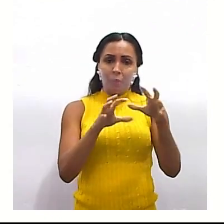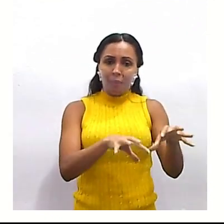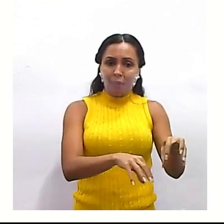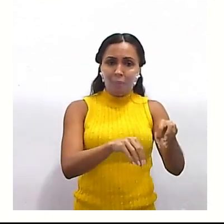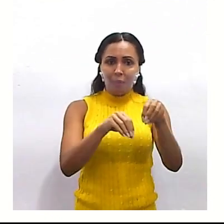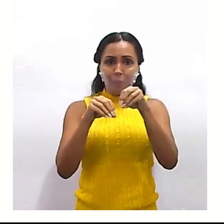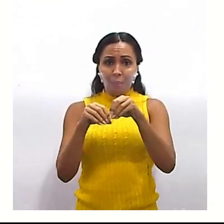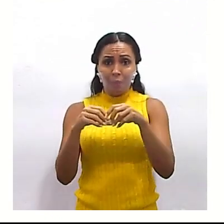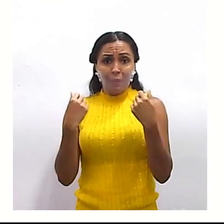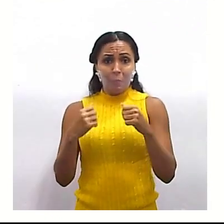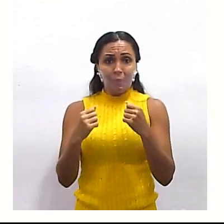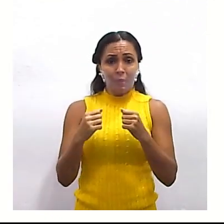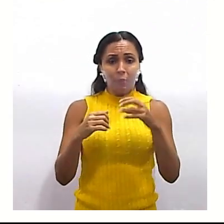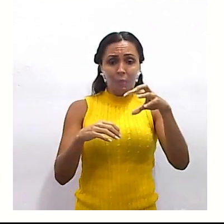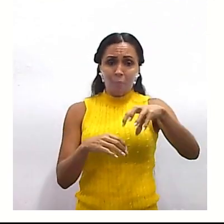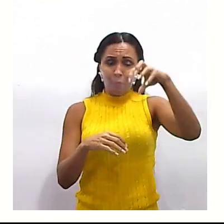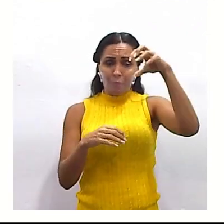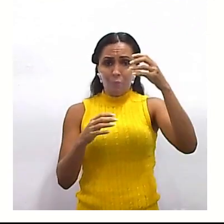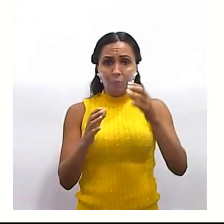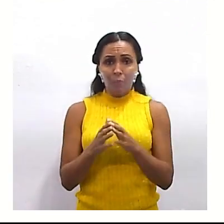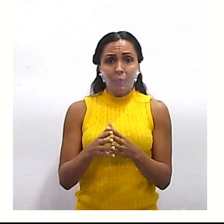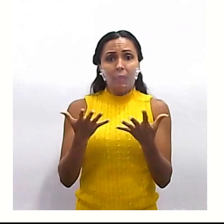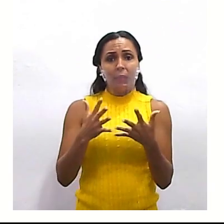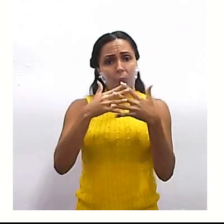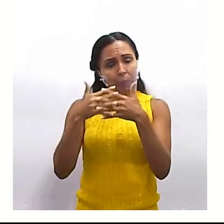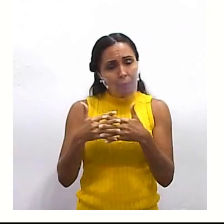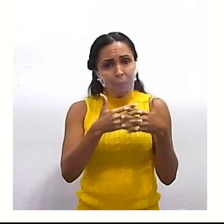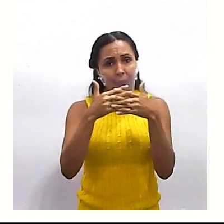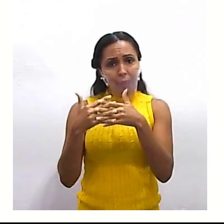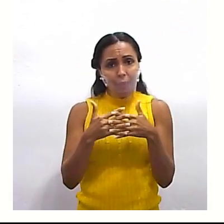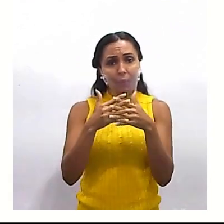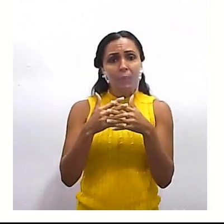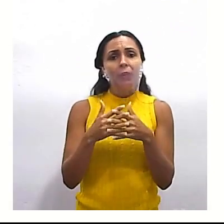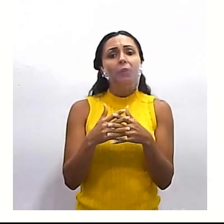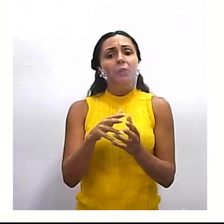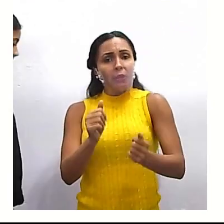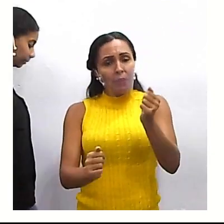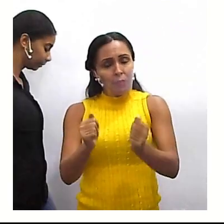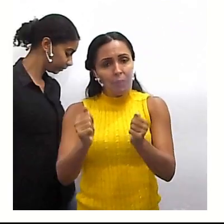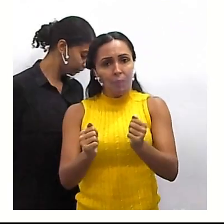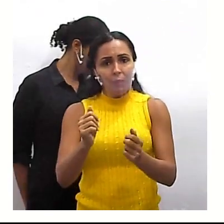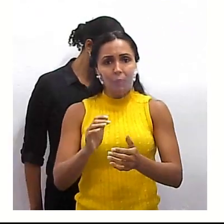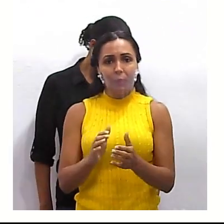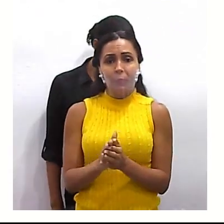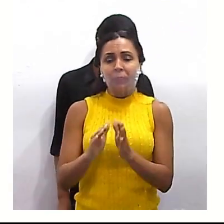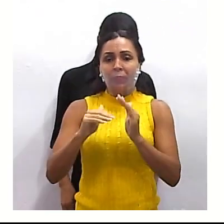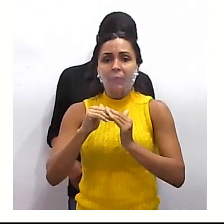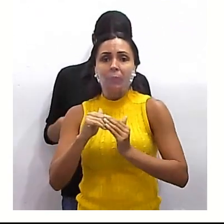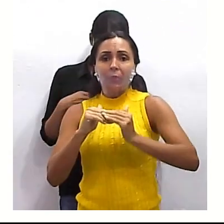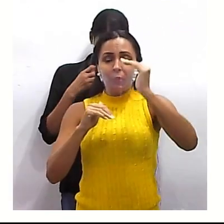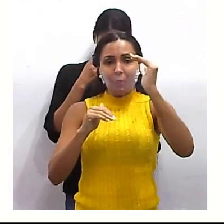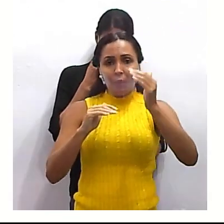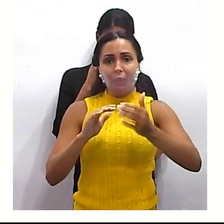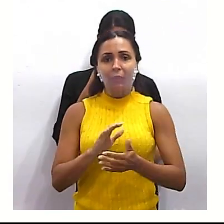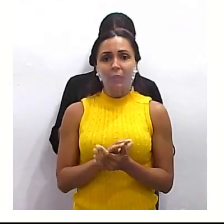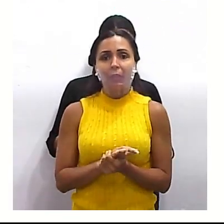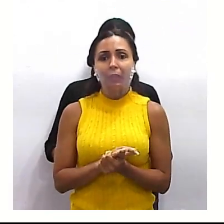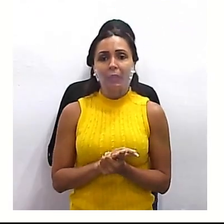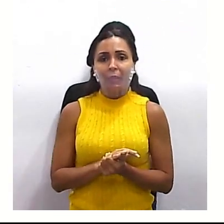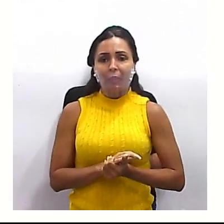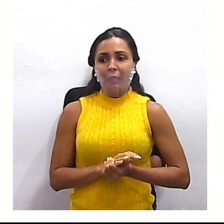têm um tamanho, né? Obviamente, né? Que o caminhão também tem um veículo, a empilhadeira tem também um tamanho. Por mais que